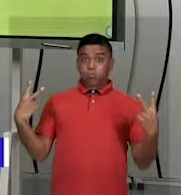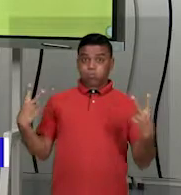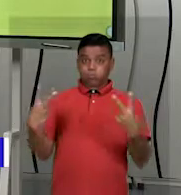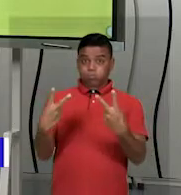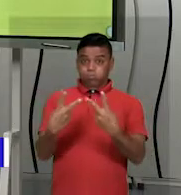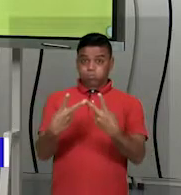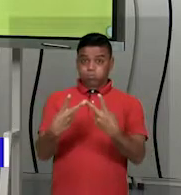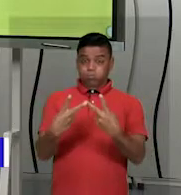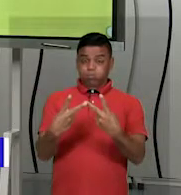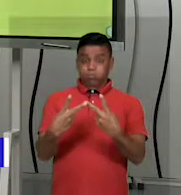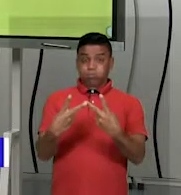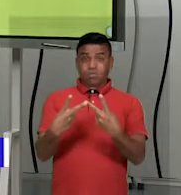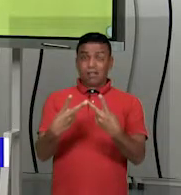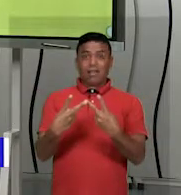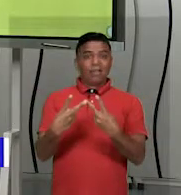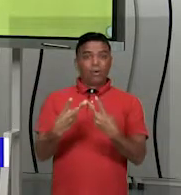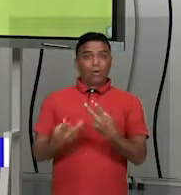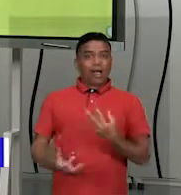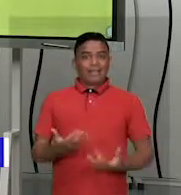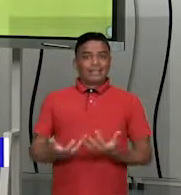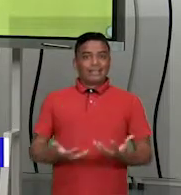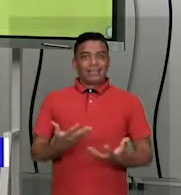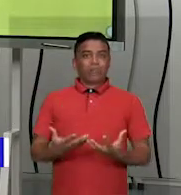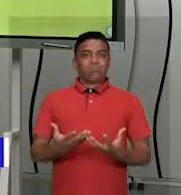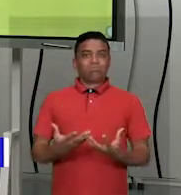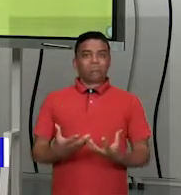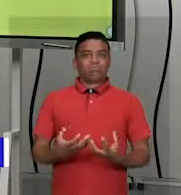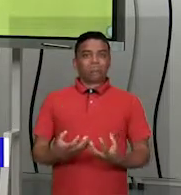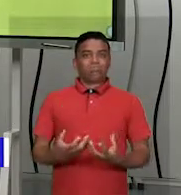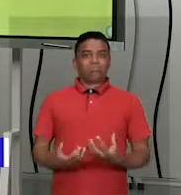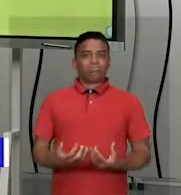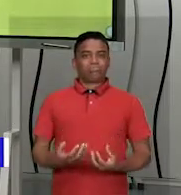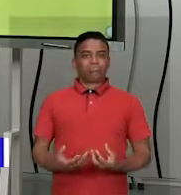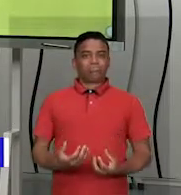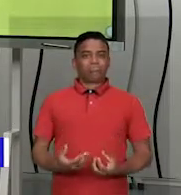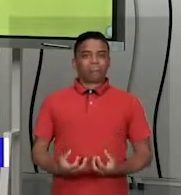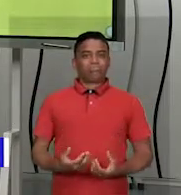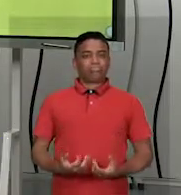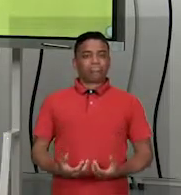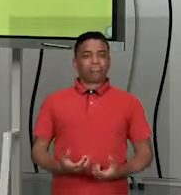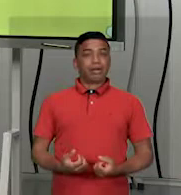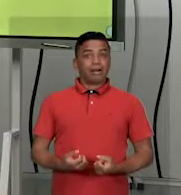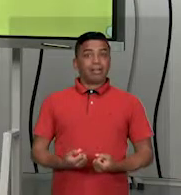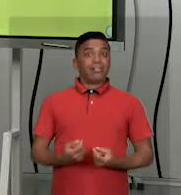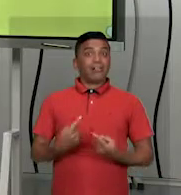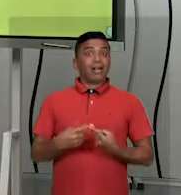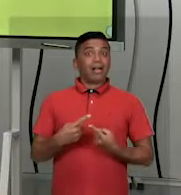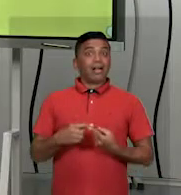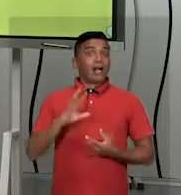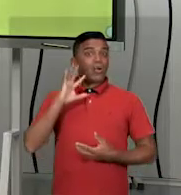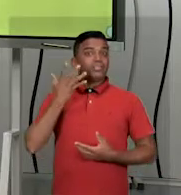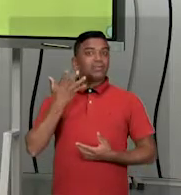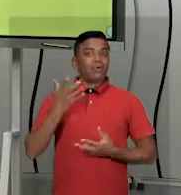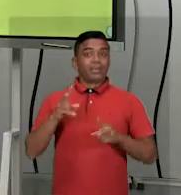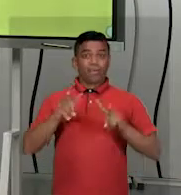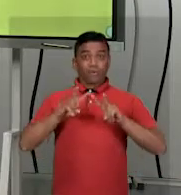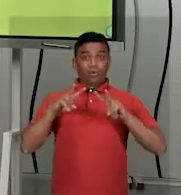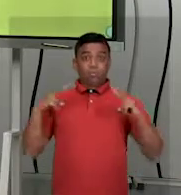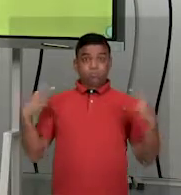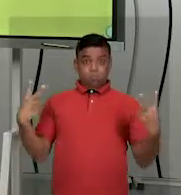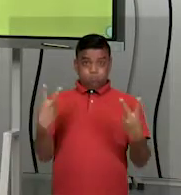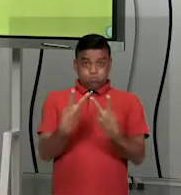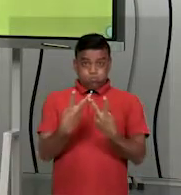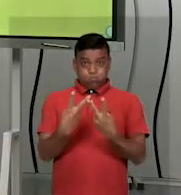ao invés de aquecer, eu tivesse resfriado, na compressão, o que vai acontecer? O volume vai